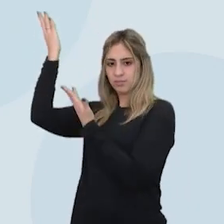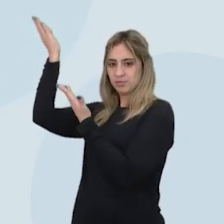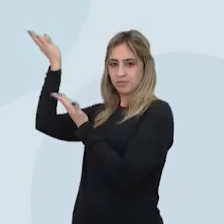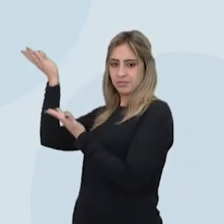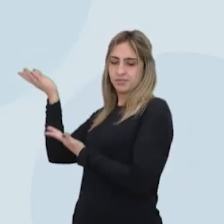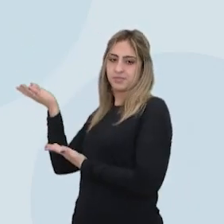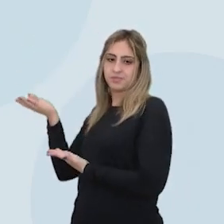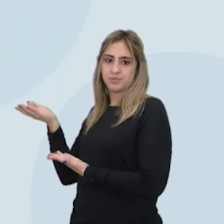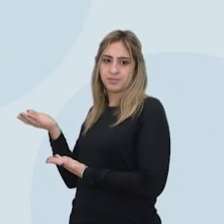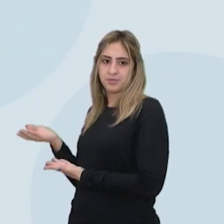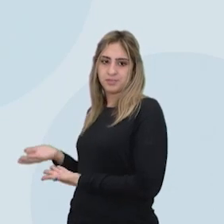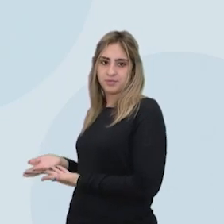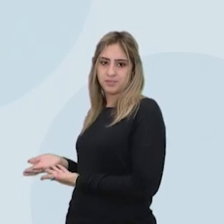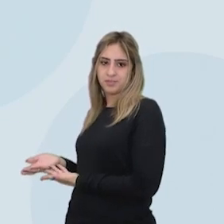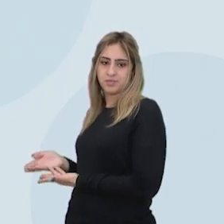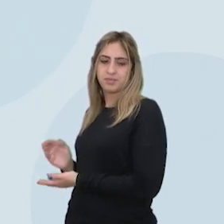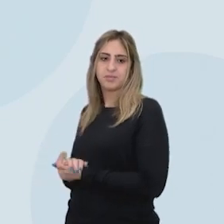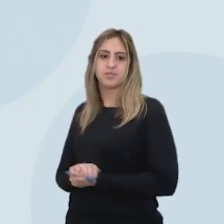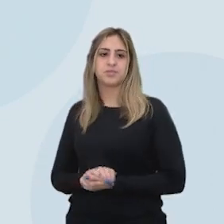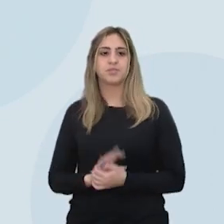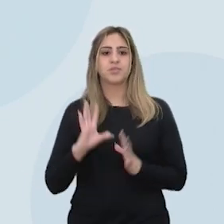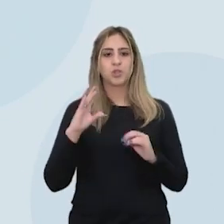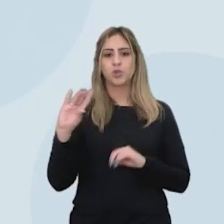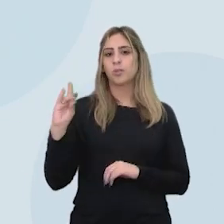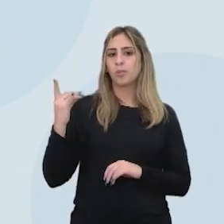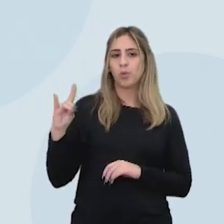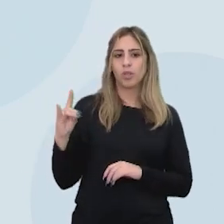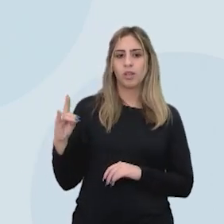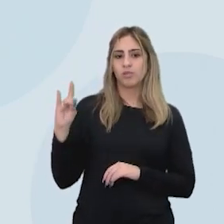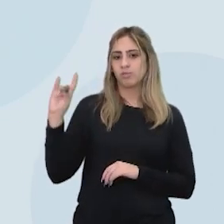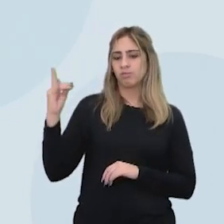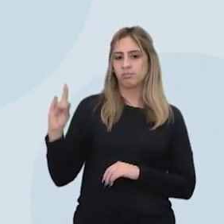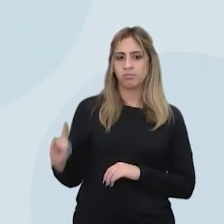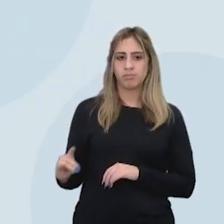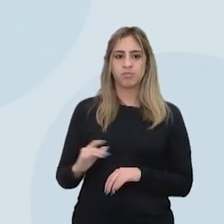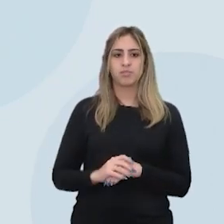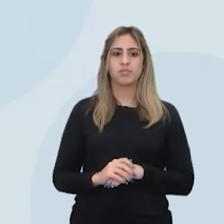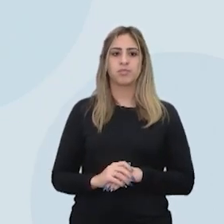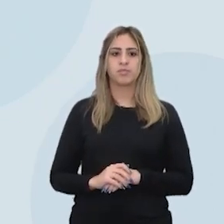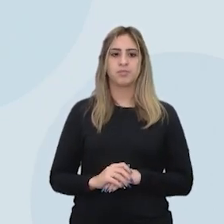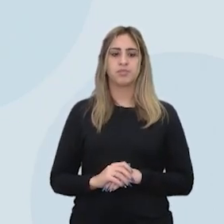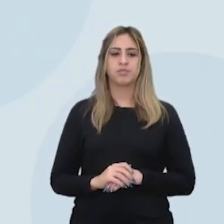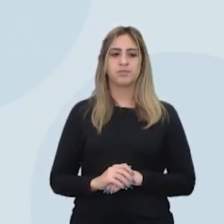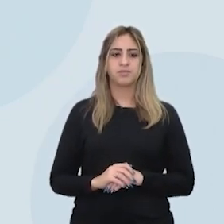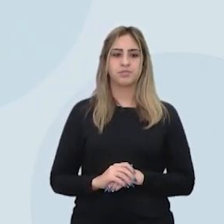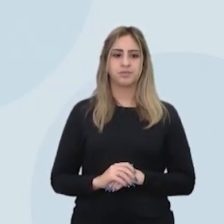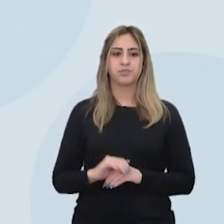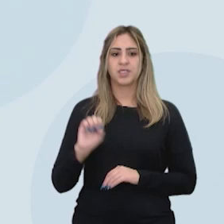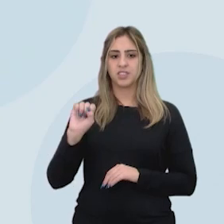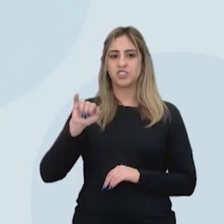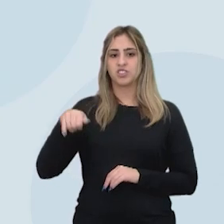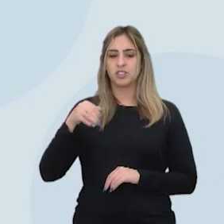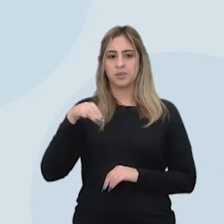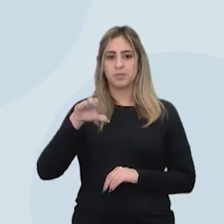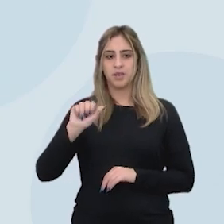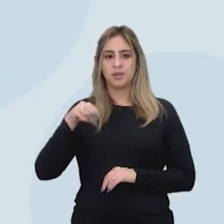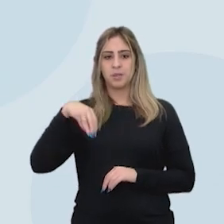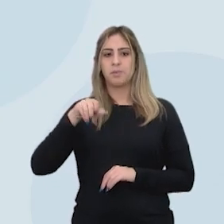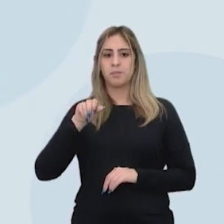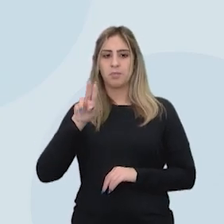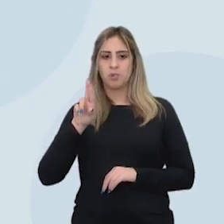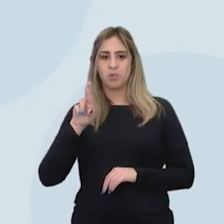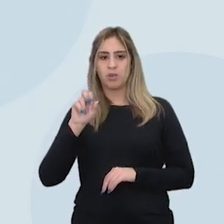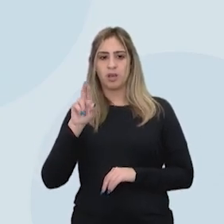gente. Parinacota, cabeça de condor, Chachacomani, falei certo? Chachacomani.